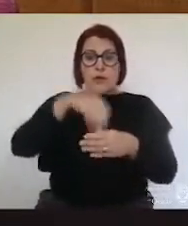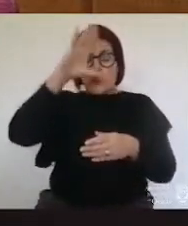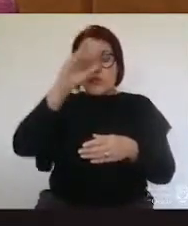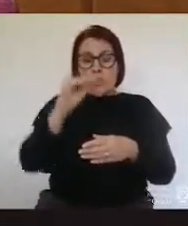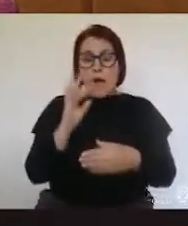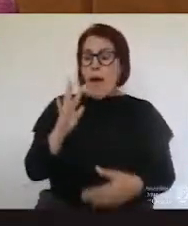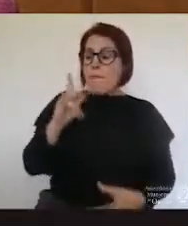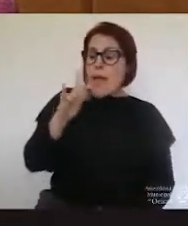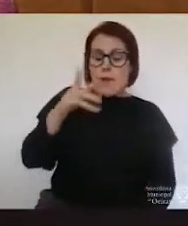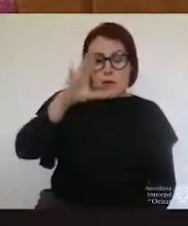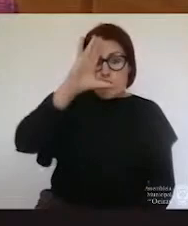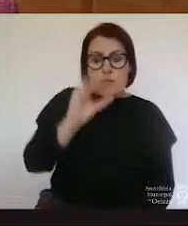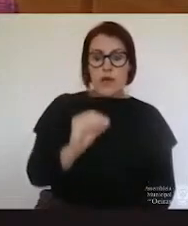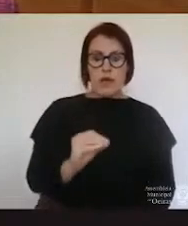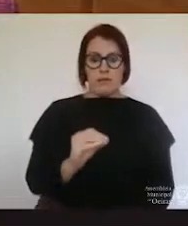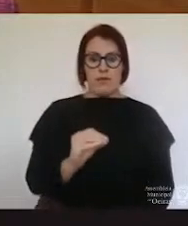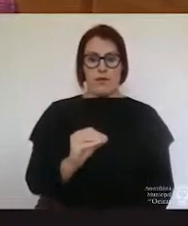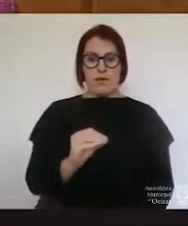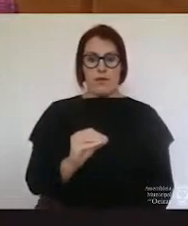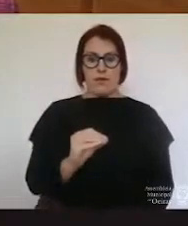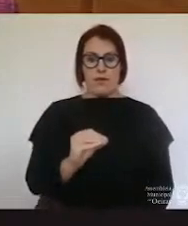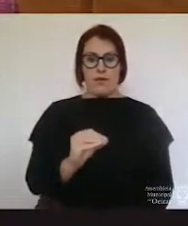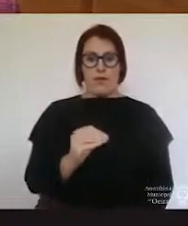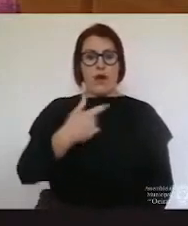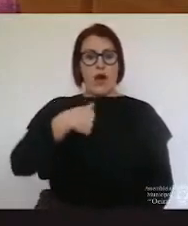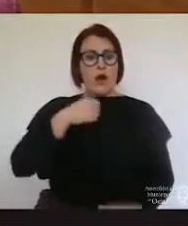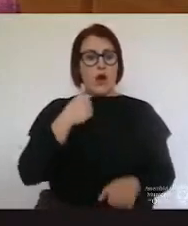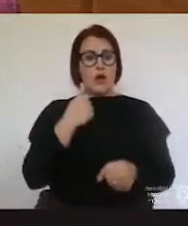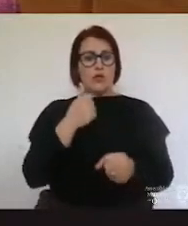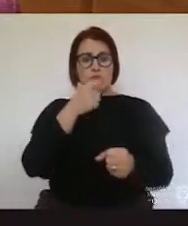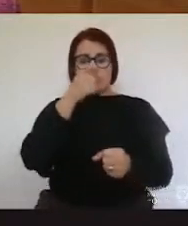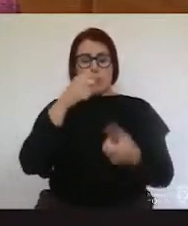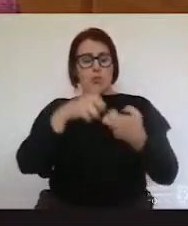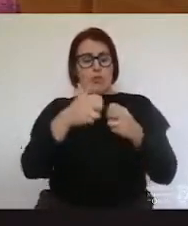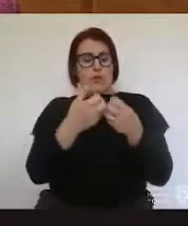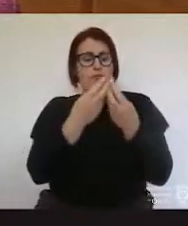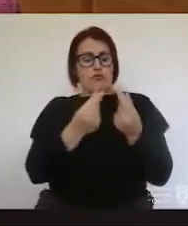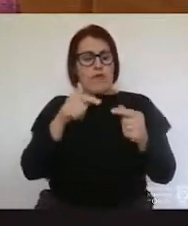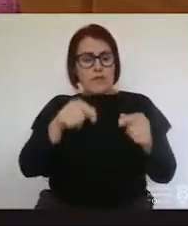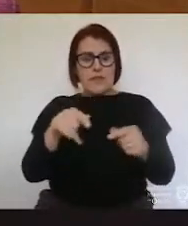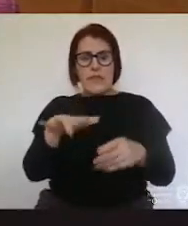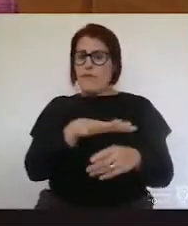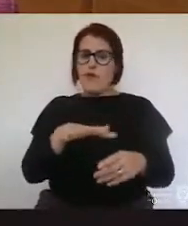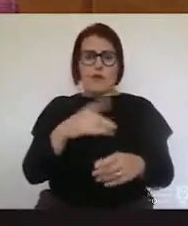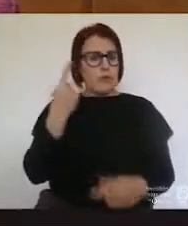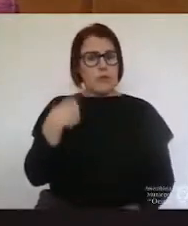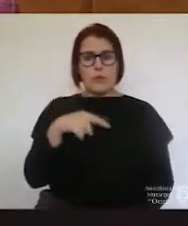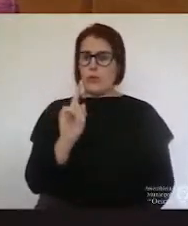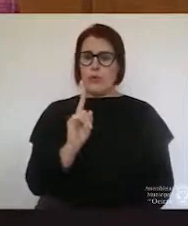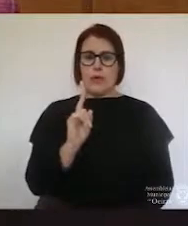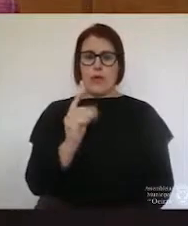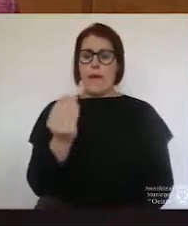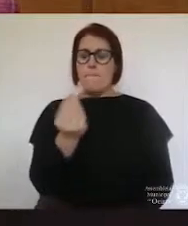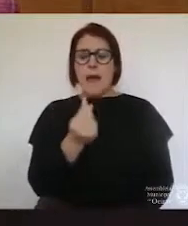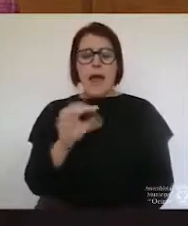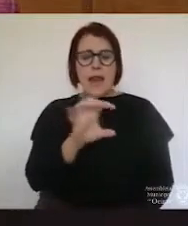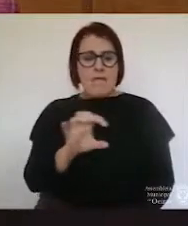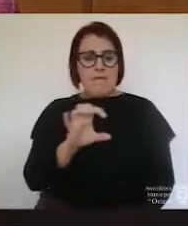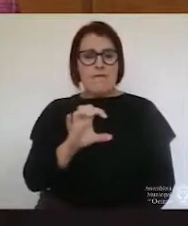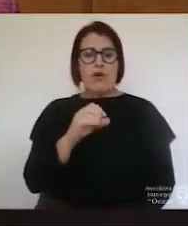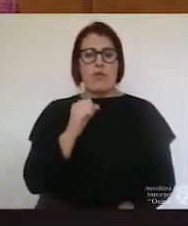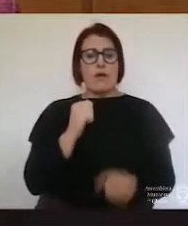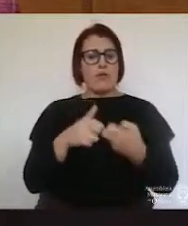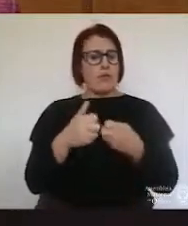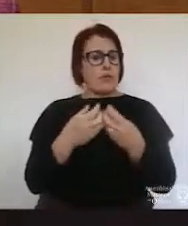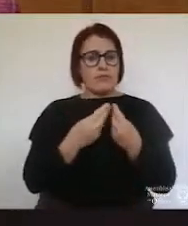seguinte. Não é esta a nossa forma de tratar os problemas e não nos revemos nesta forma de tratar os problemas. E por isso,